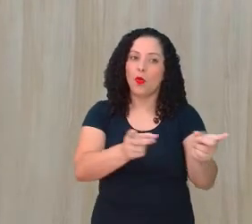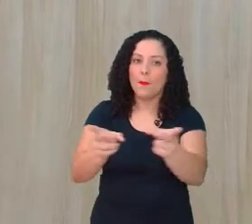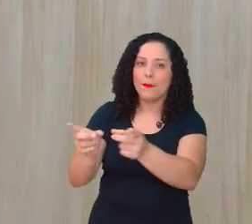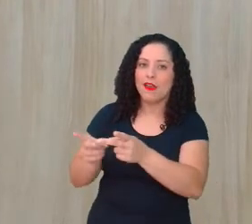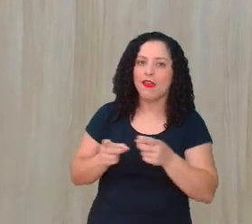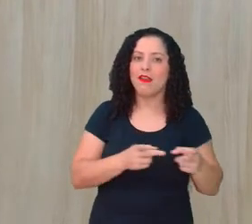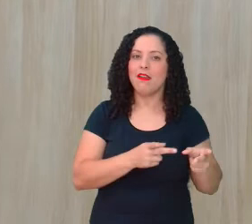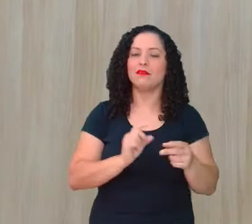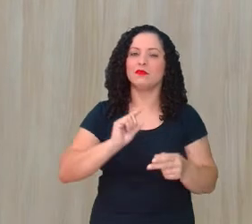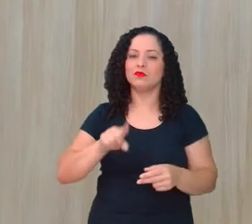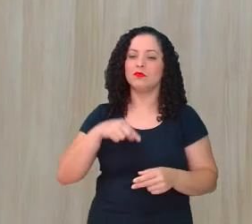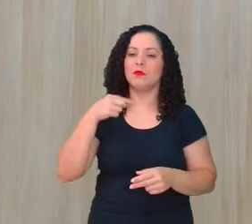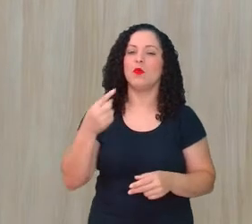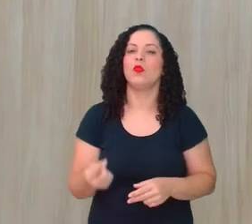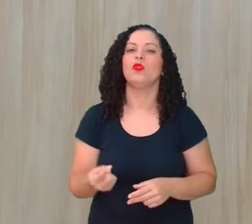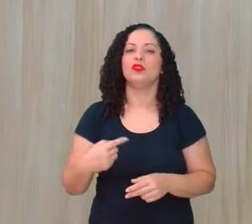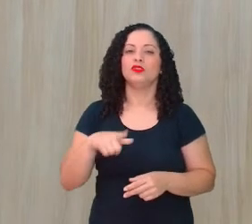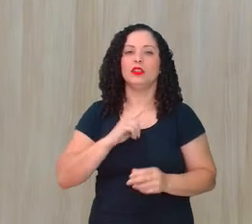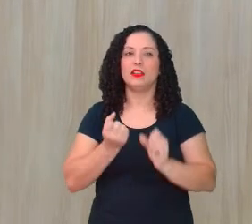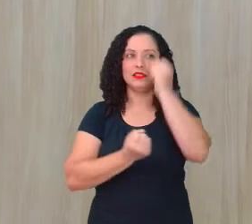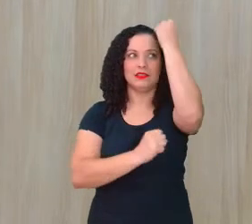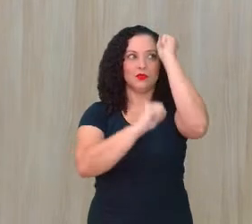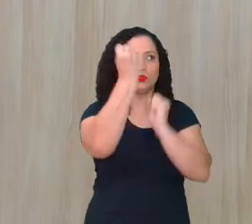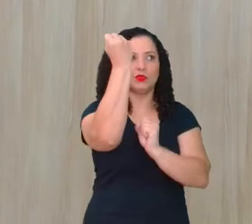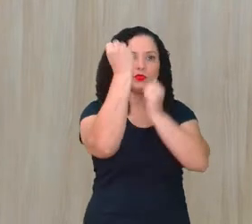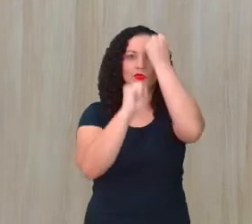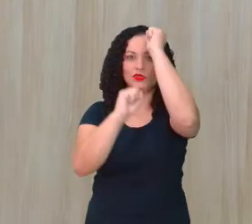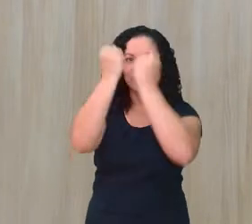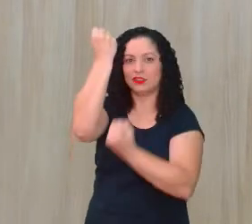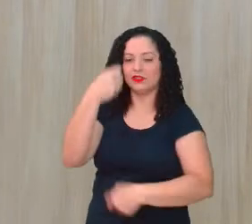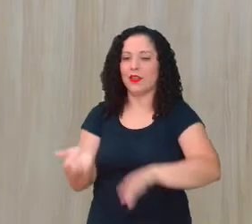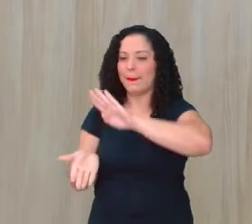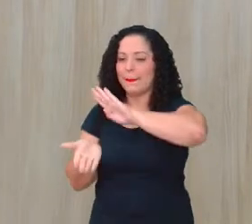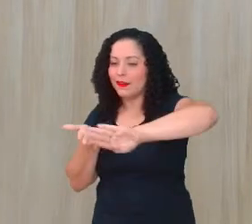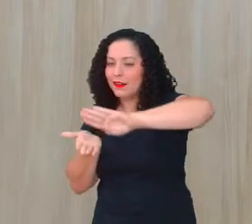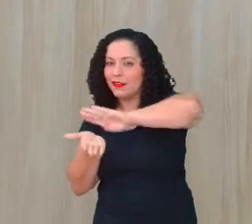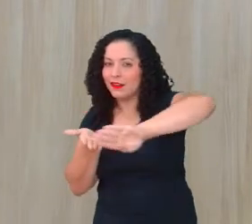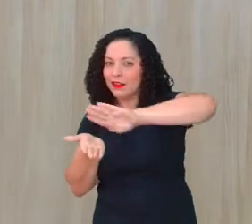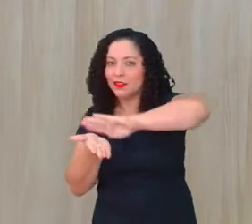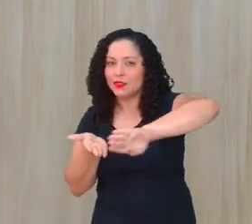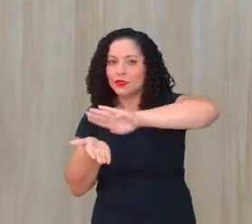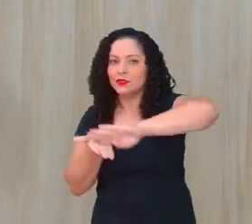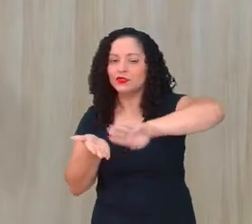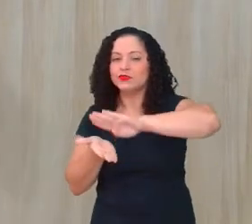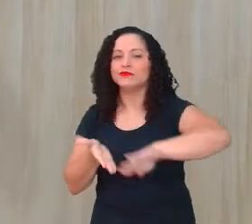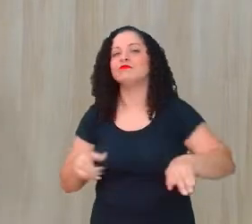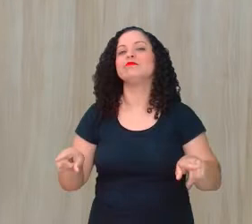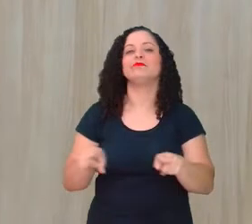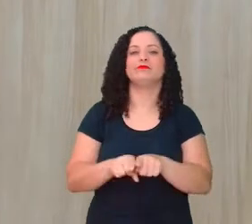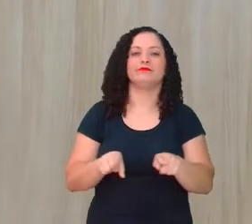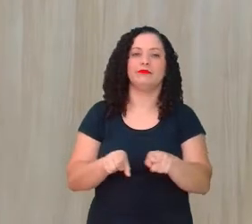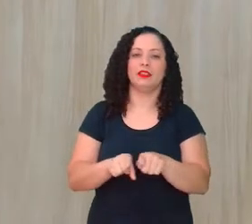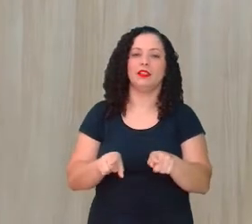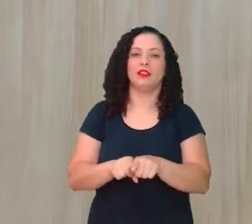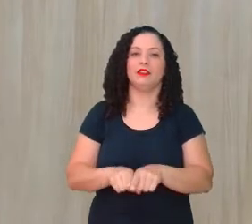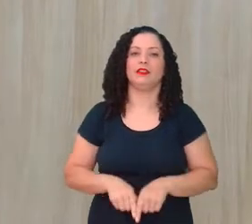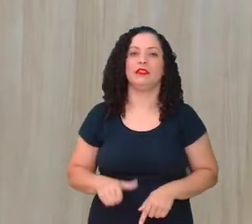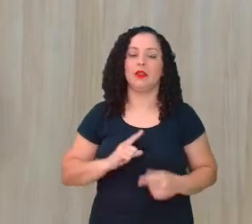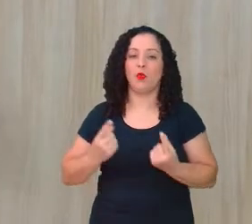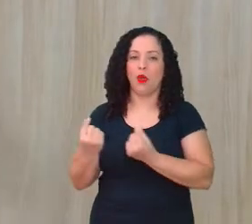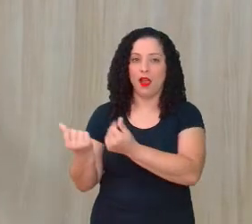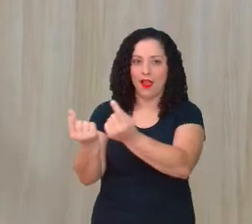depois a questão das indústrias, né, os bancos, né? Então, nesse sentido, a gente tem aí o